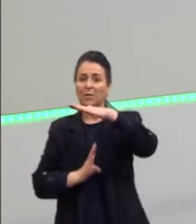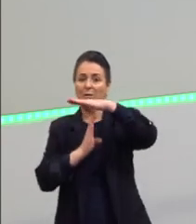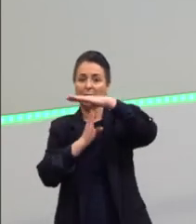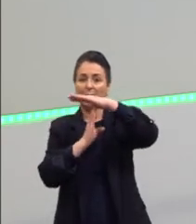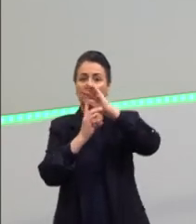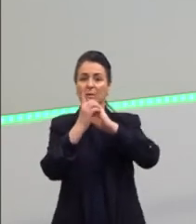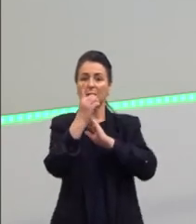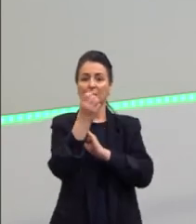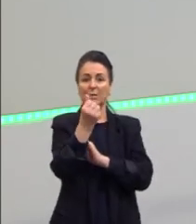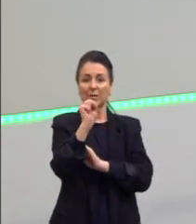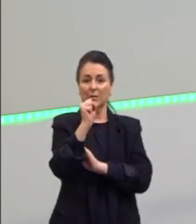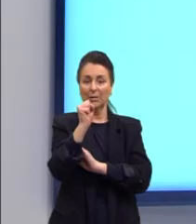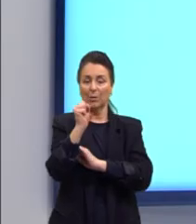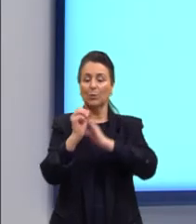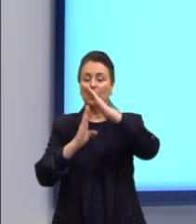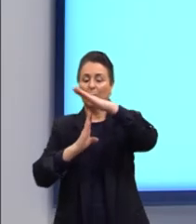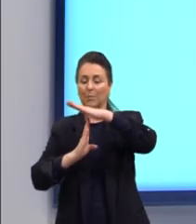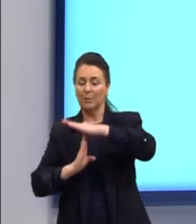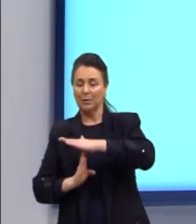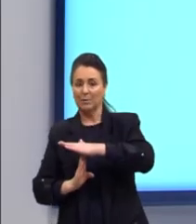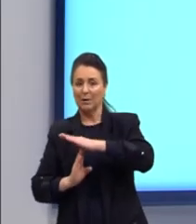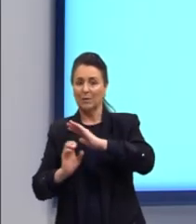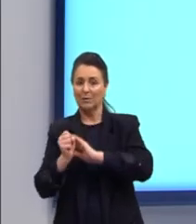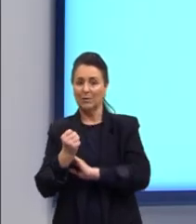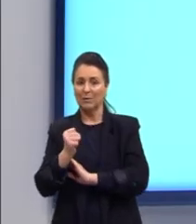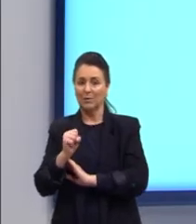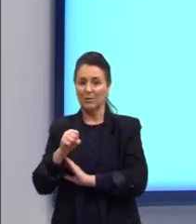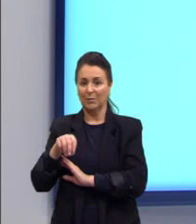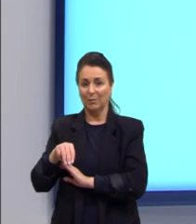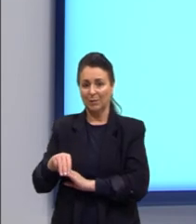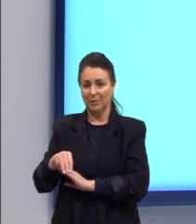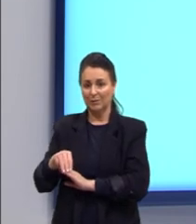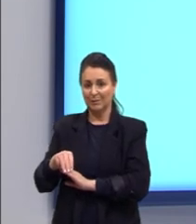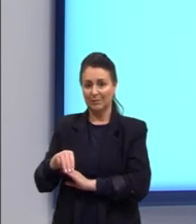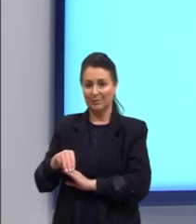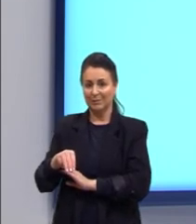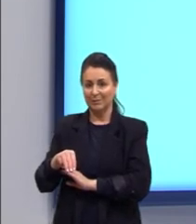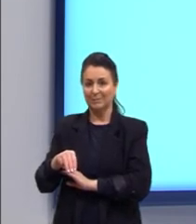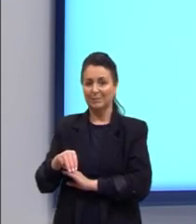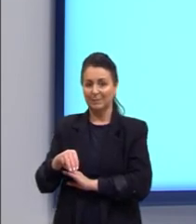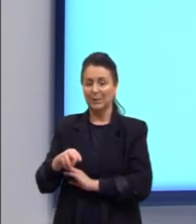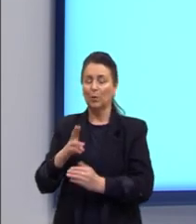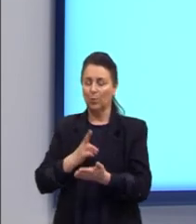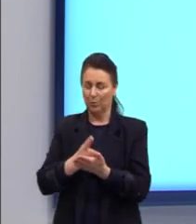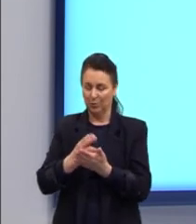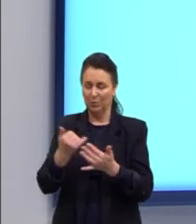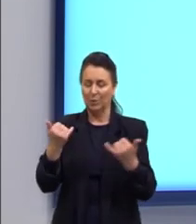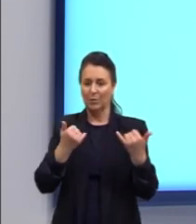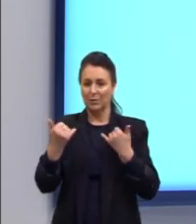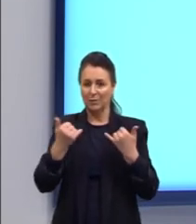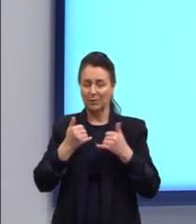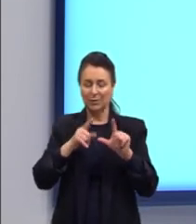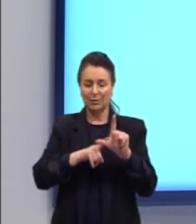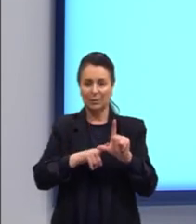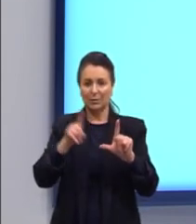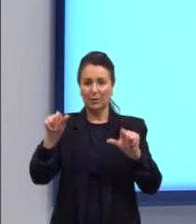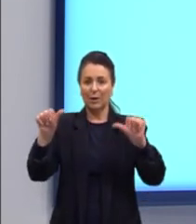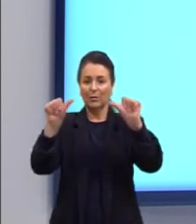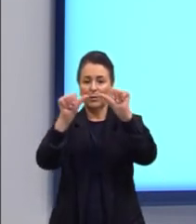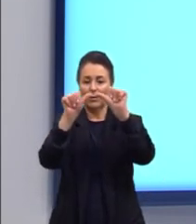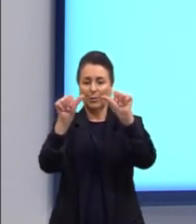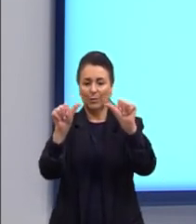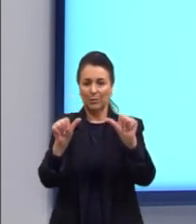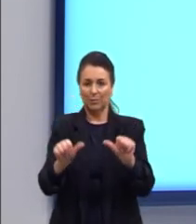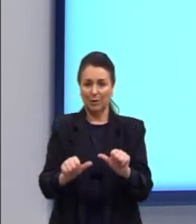e o mais baixo seria o 8 tá seguindo essas informações do gráfico Então a nossa imagem ela